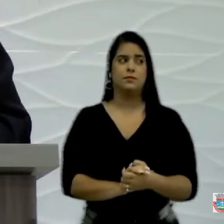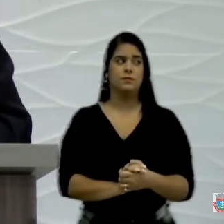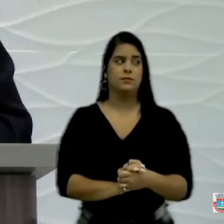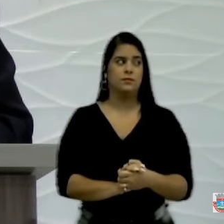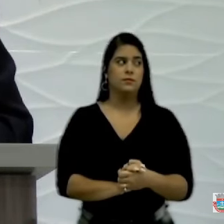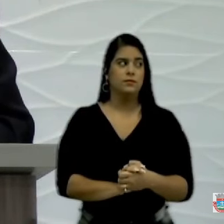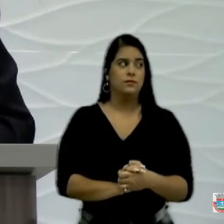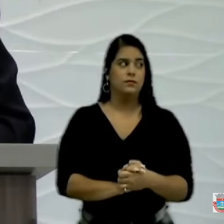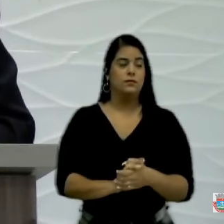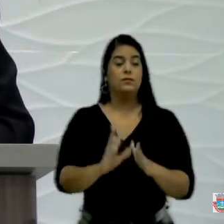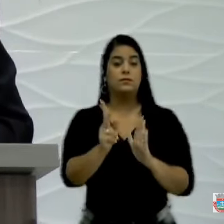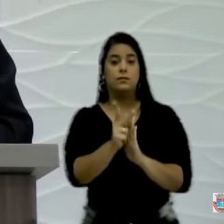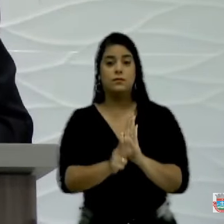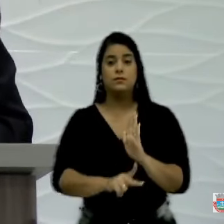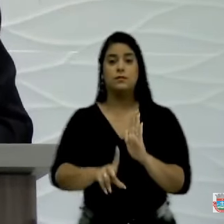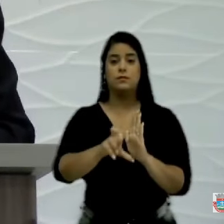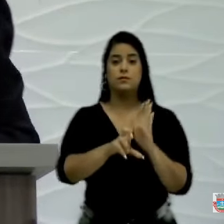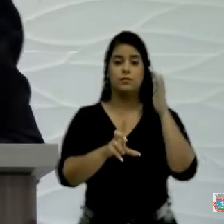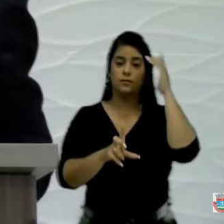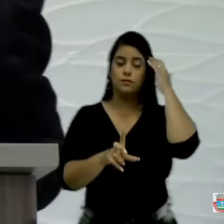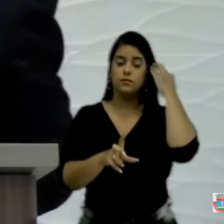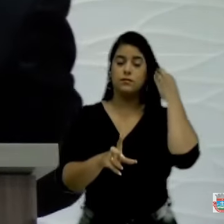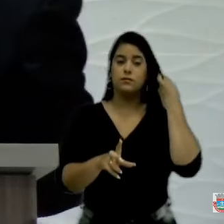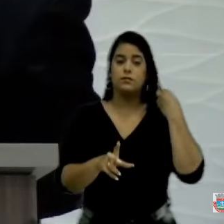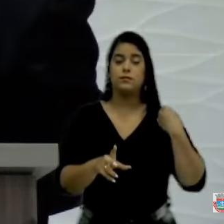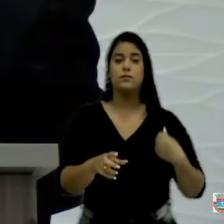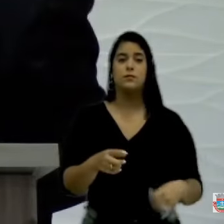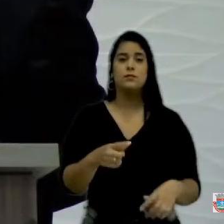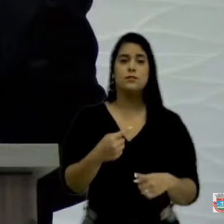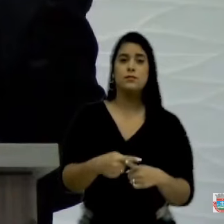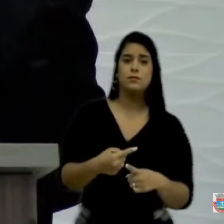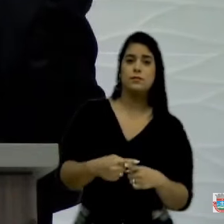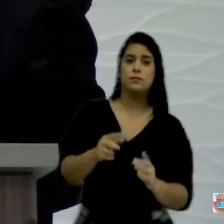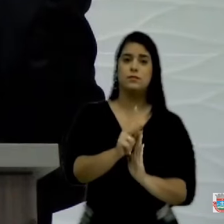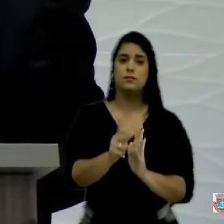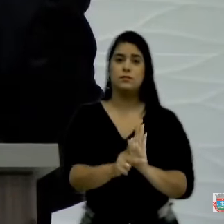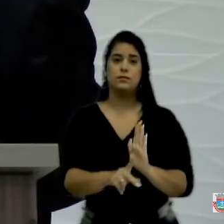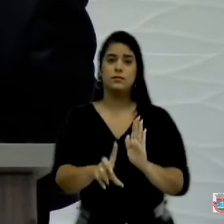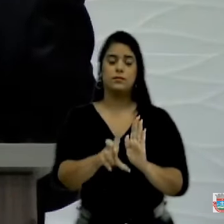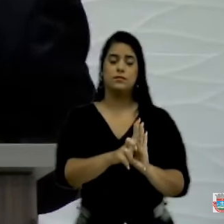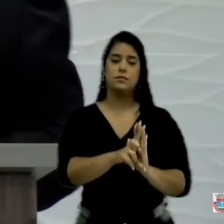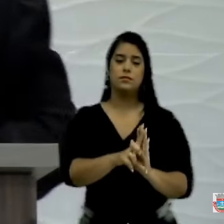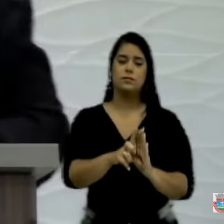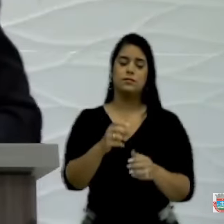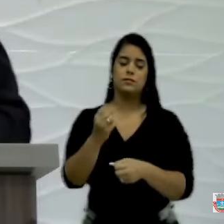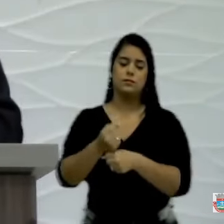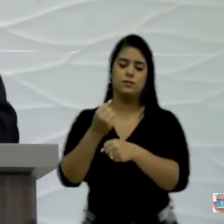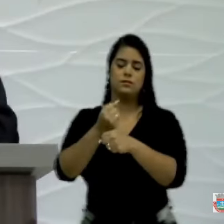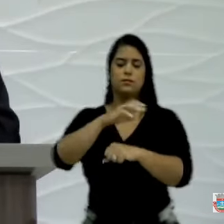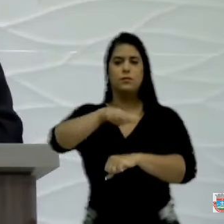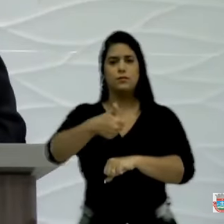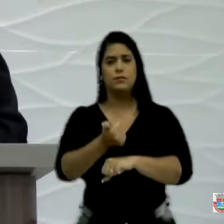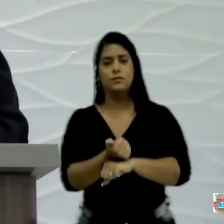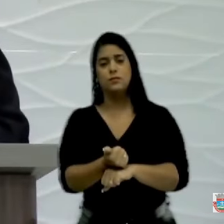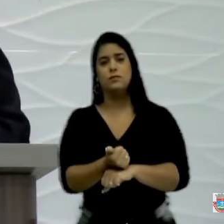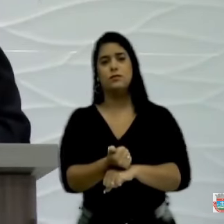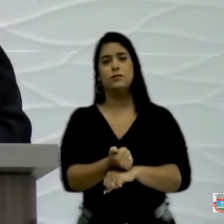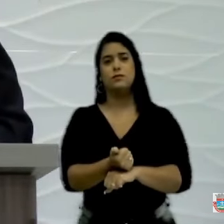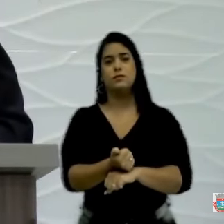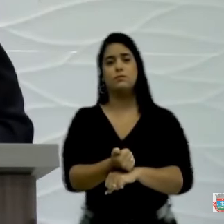ou melhor, um projeto de lei. Por que não colocam um projeto de lei para fazer uma praça? Vereador não